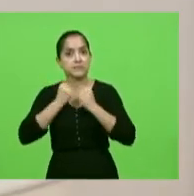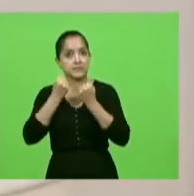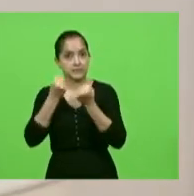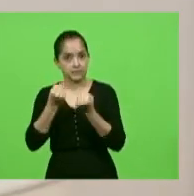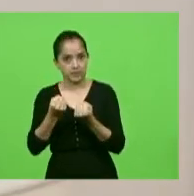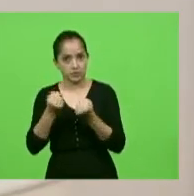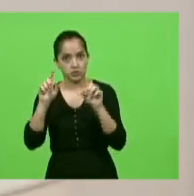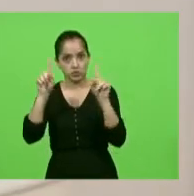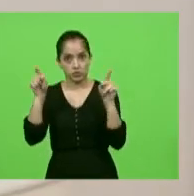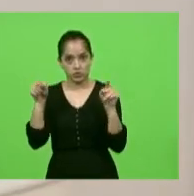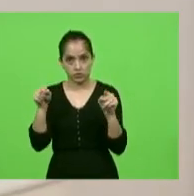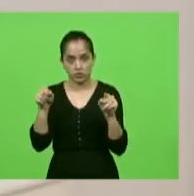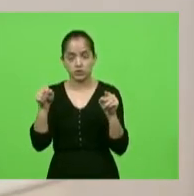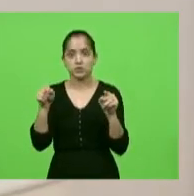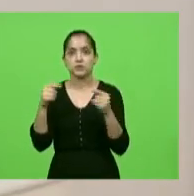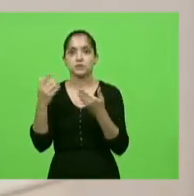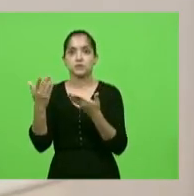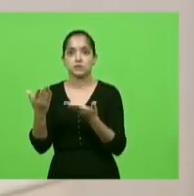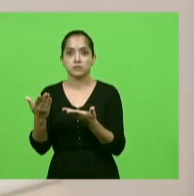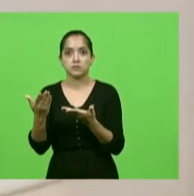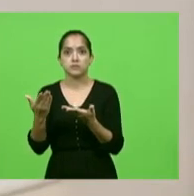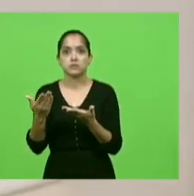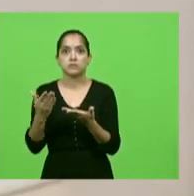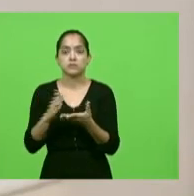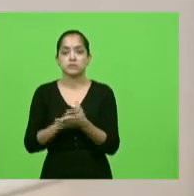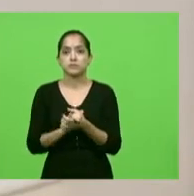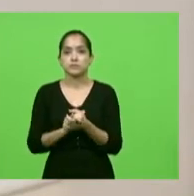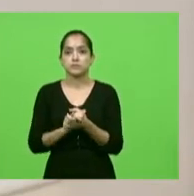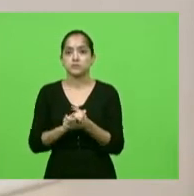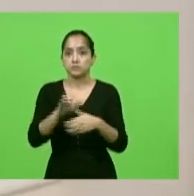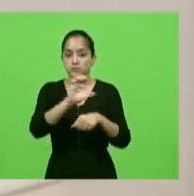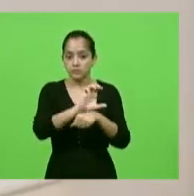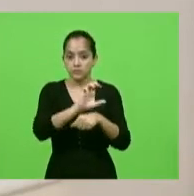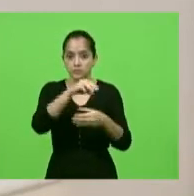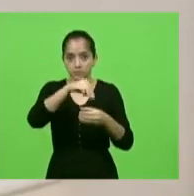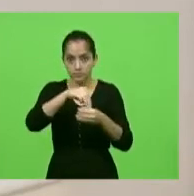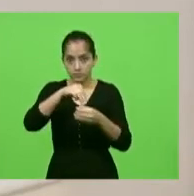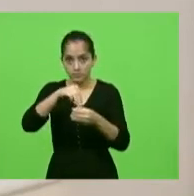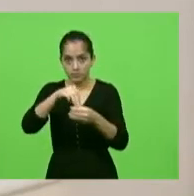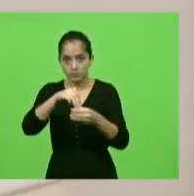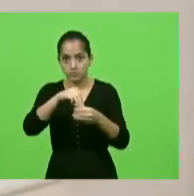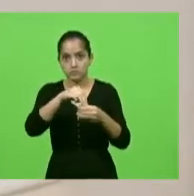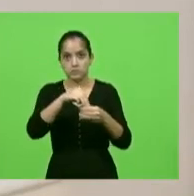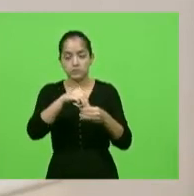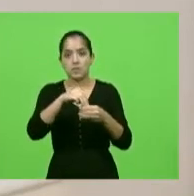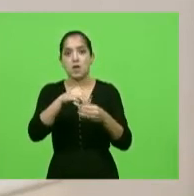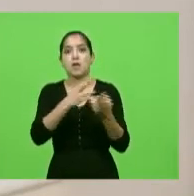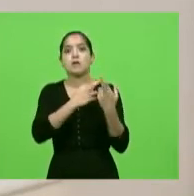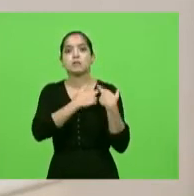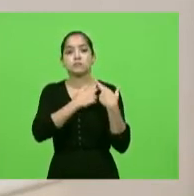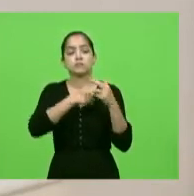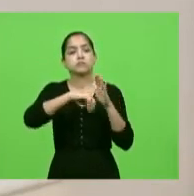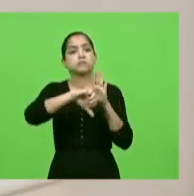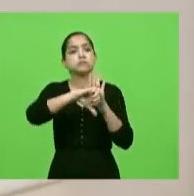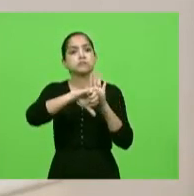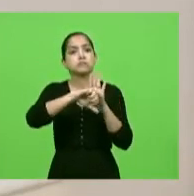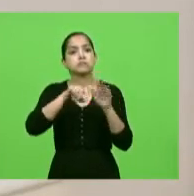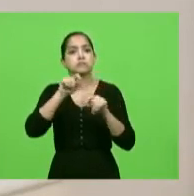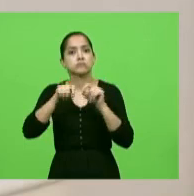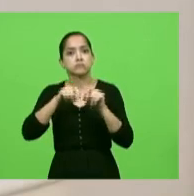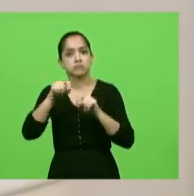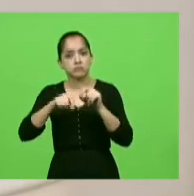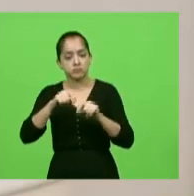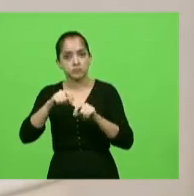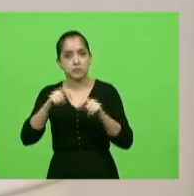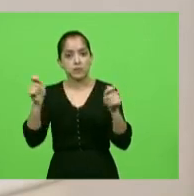aspas, comezinha a lição a vedar os estados e municípios a inovarem em matéria de crimes de responsabilidade, pois se trata de